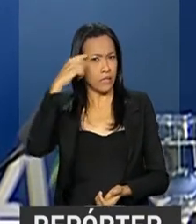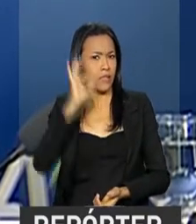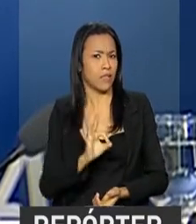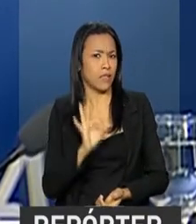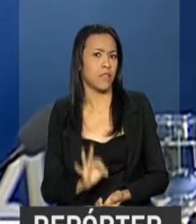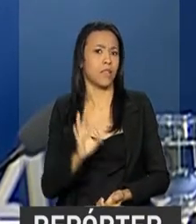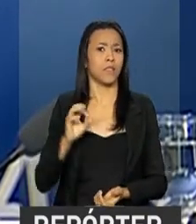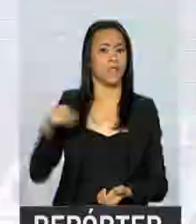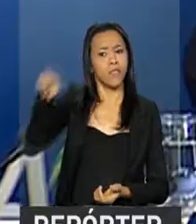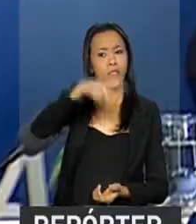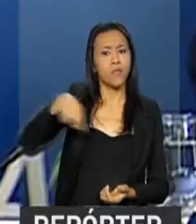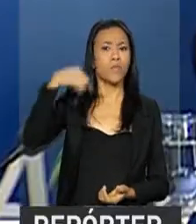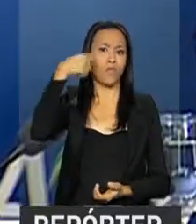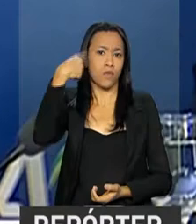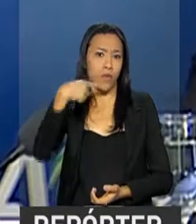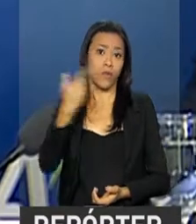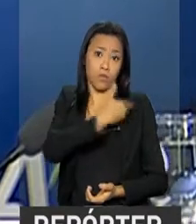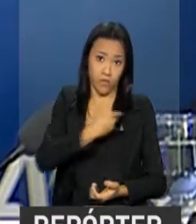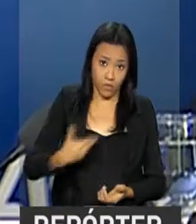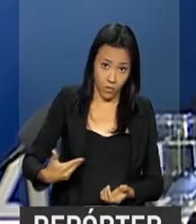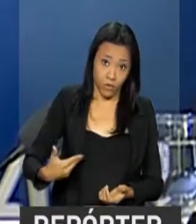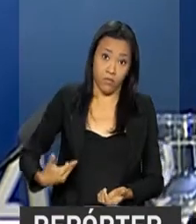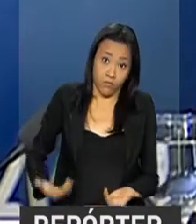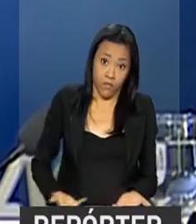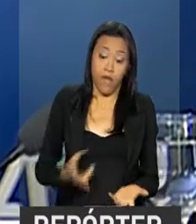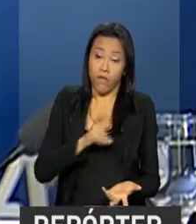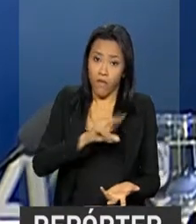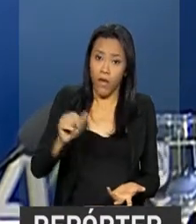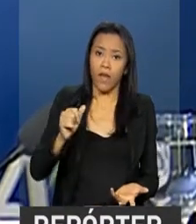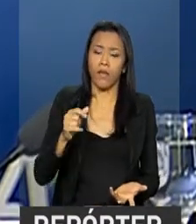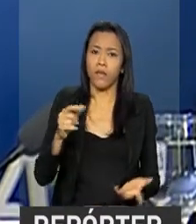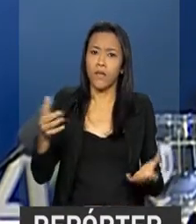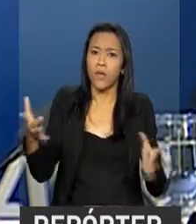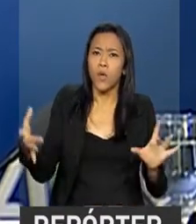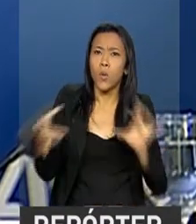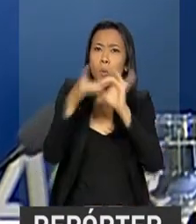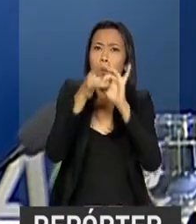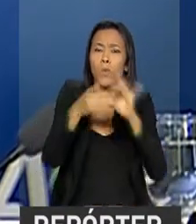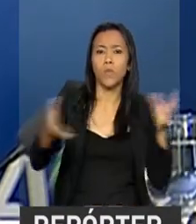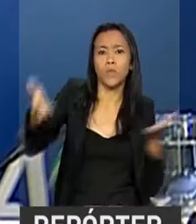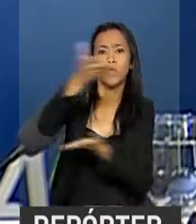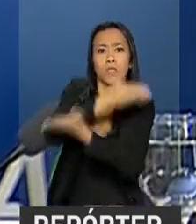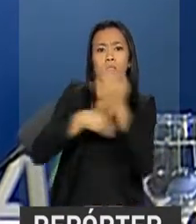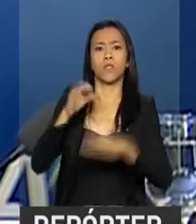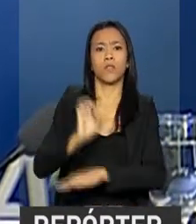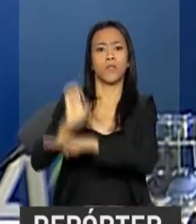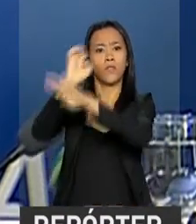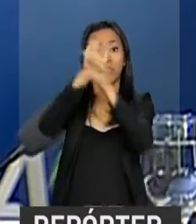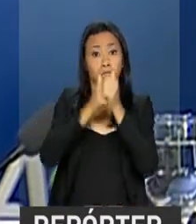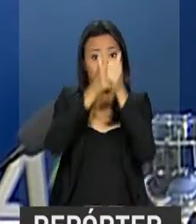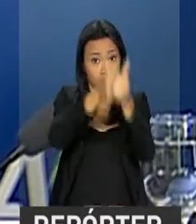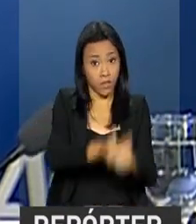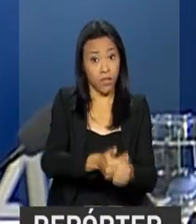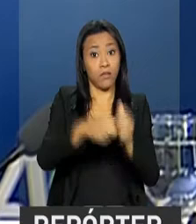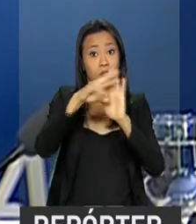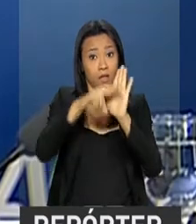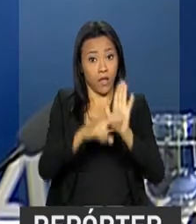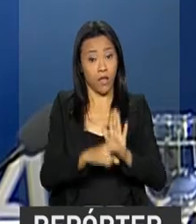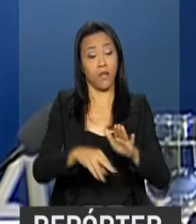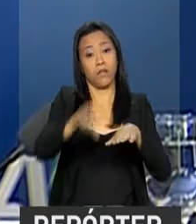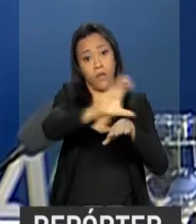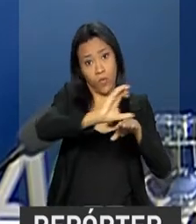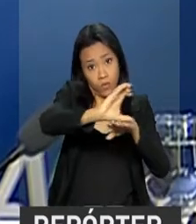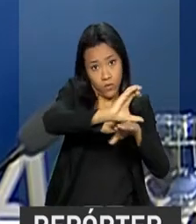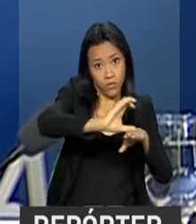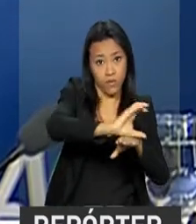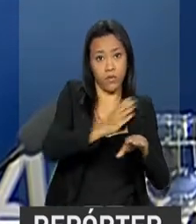de que os advogados públicos, que dão uma integração extraordinária, pautados pelo princípio federativo. Os senhores